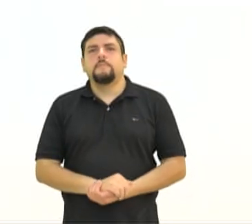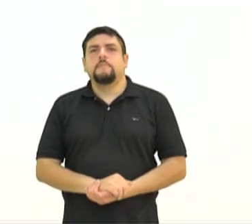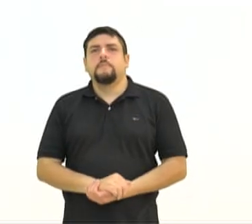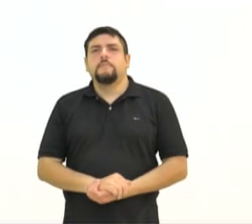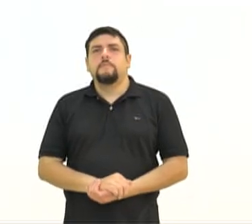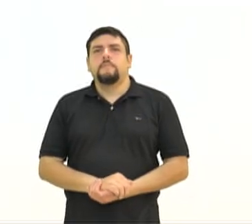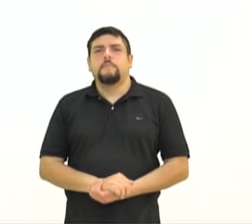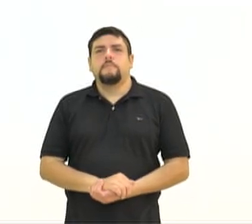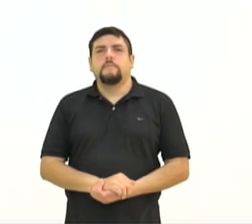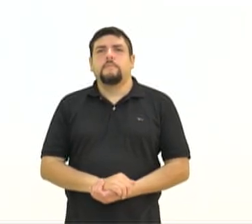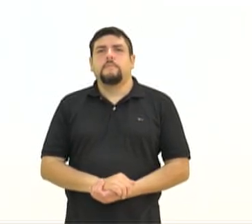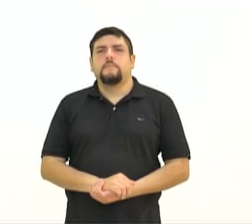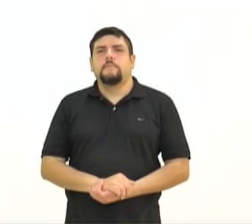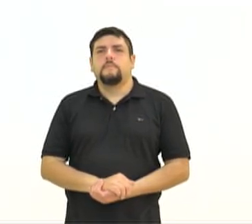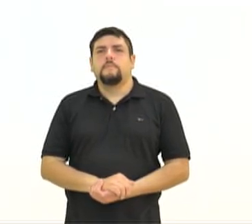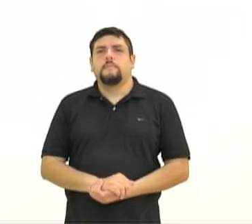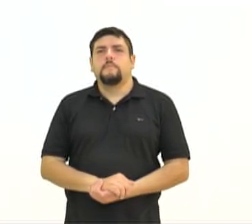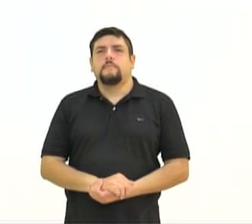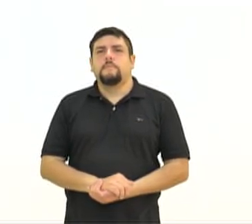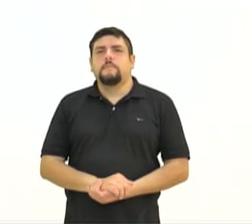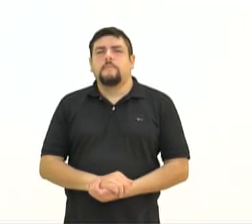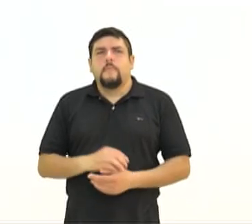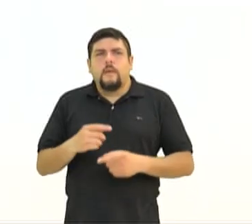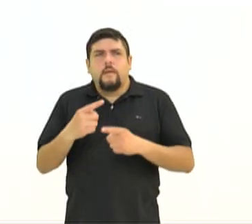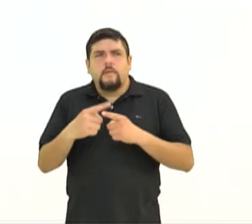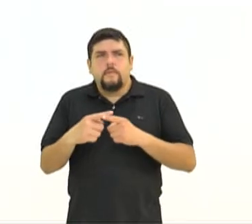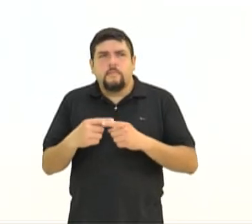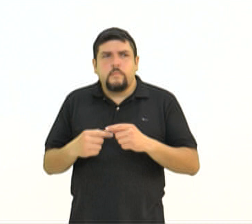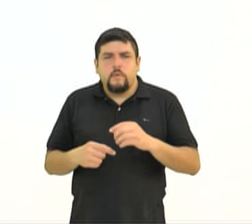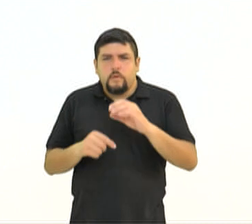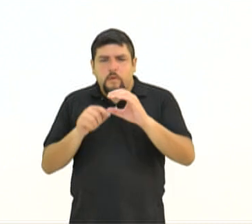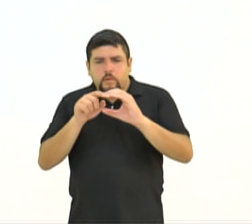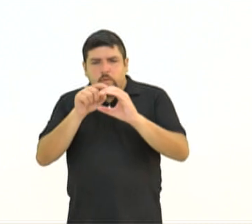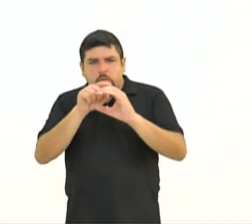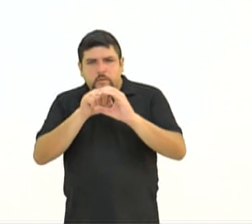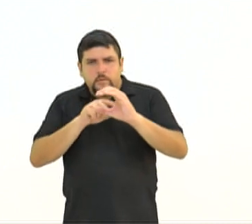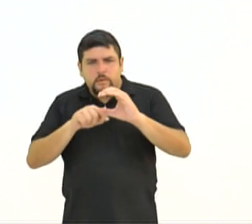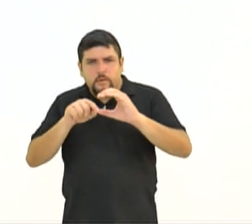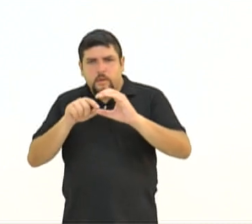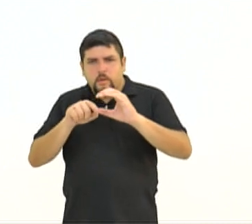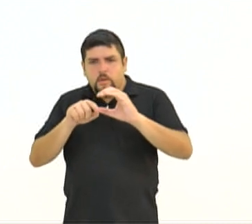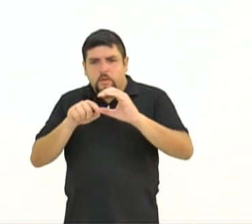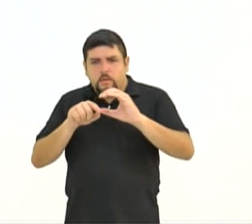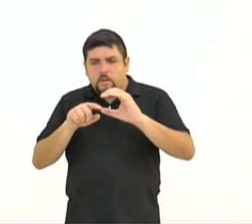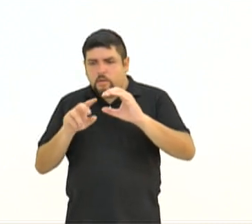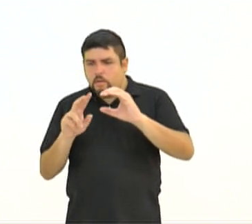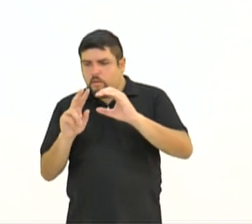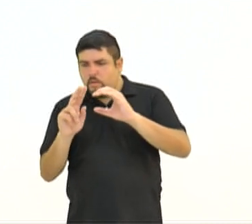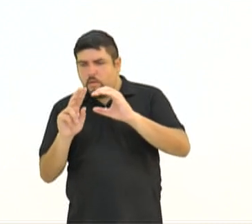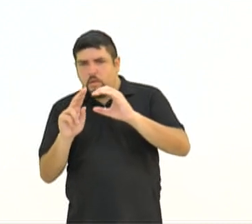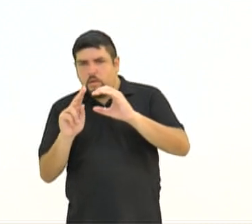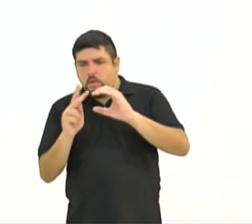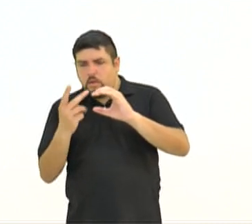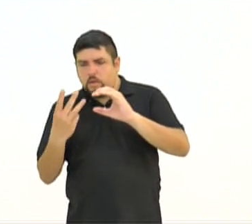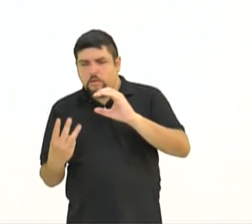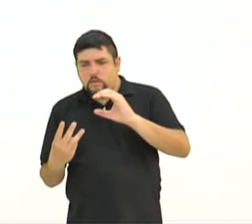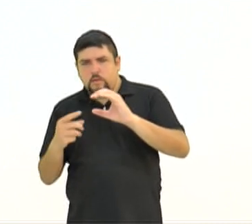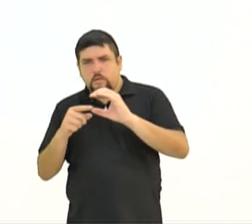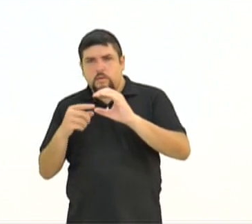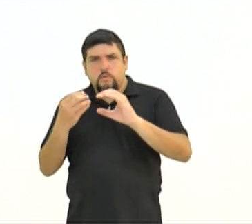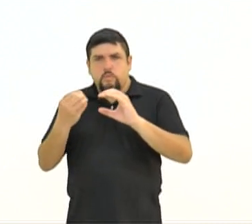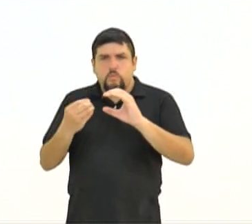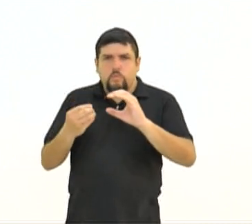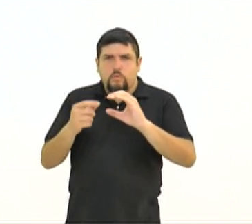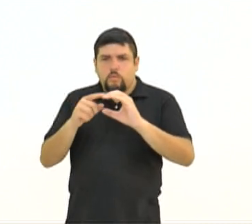tá? Esse carboninho que está aqui no meio, ó, do lado do H3, é o meu carbono quiral. Então eu